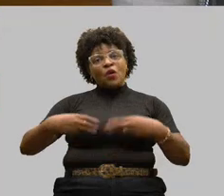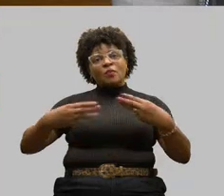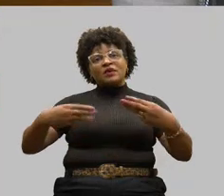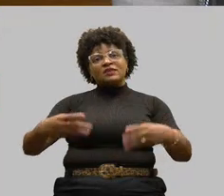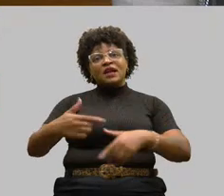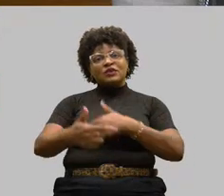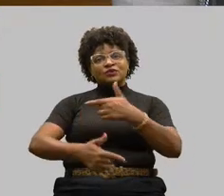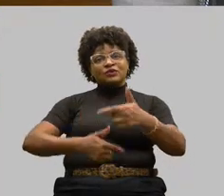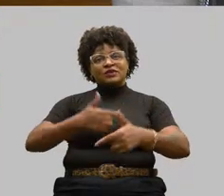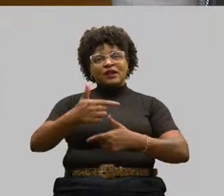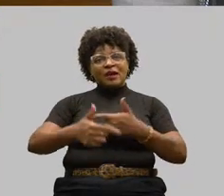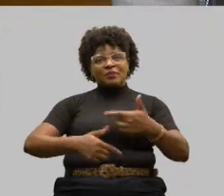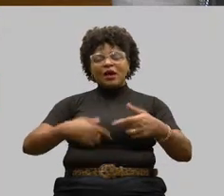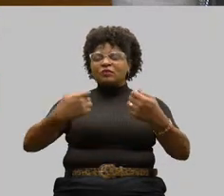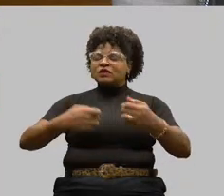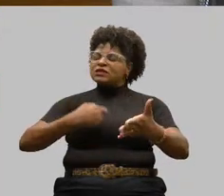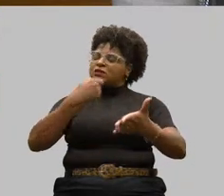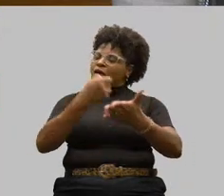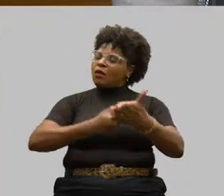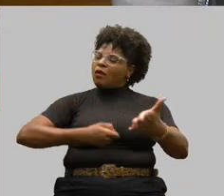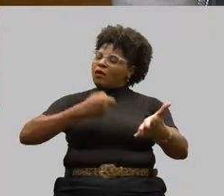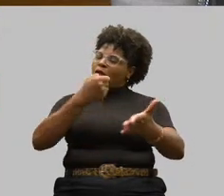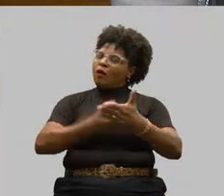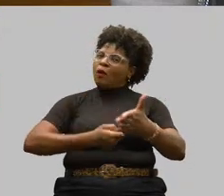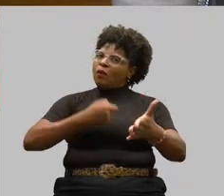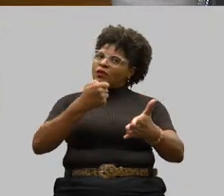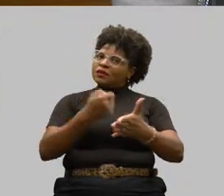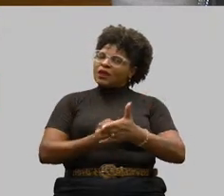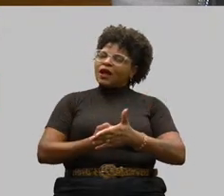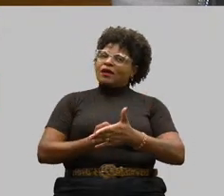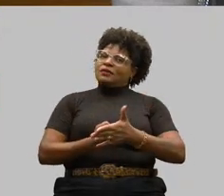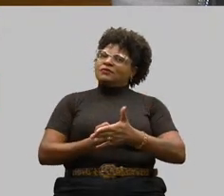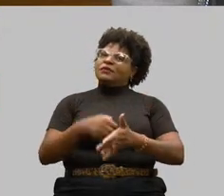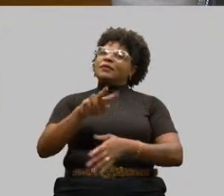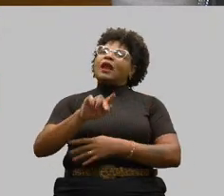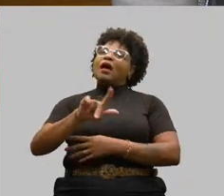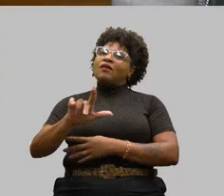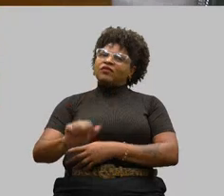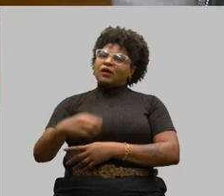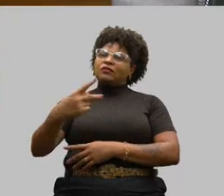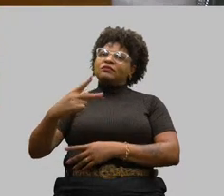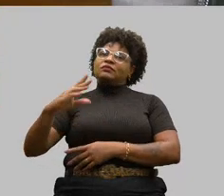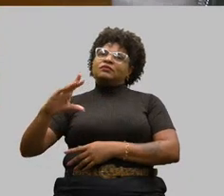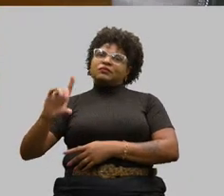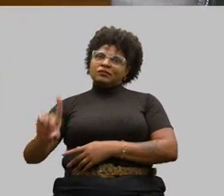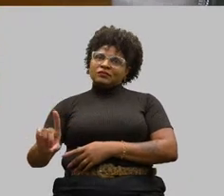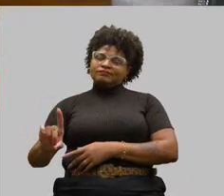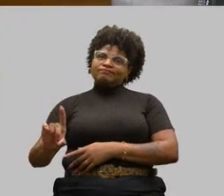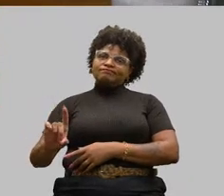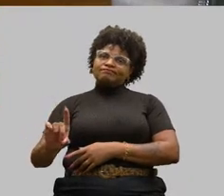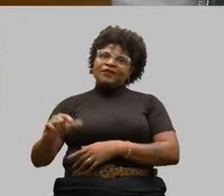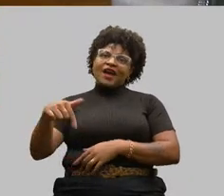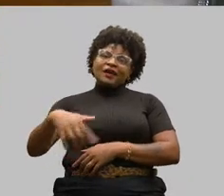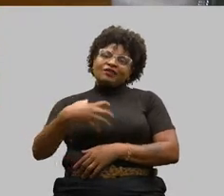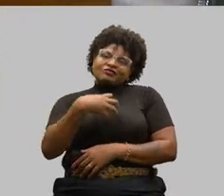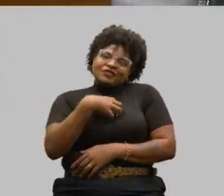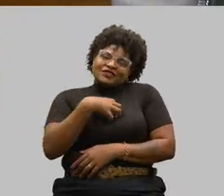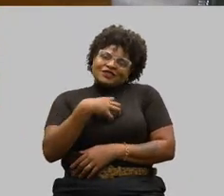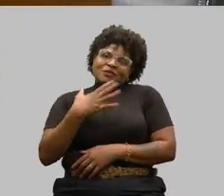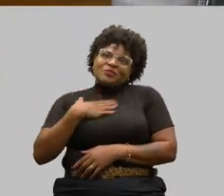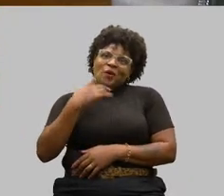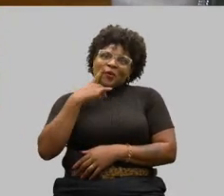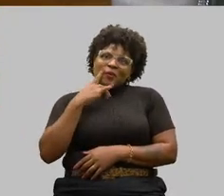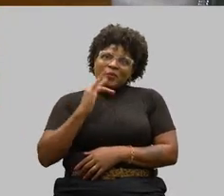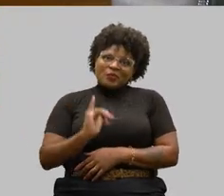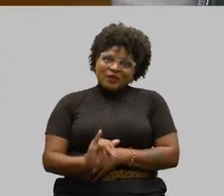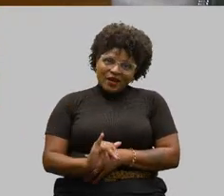lutar aí pela questão do trabalho senti falta dos meus pares né Afinal de contas nós